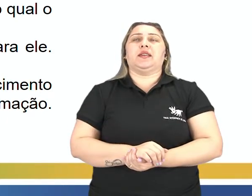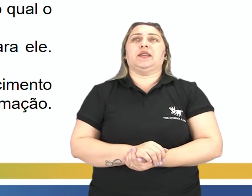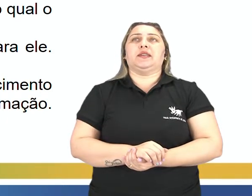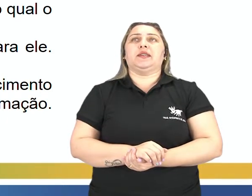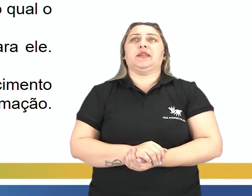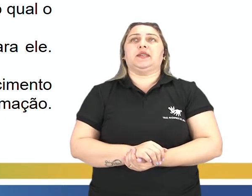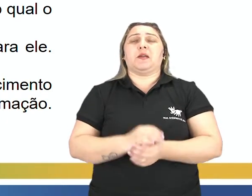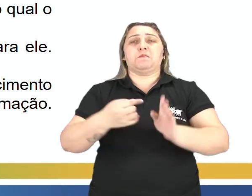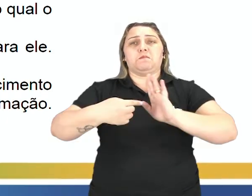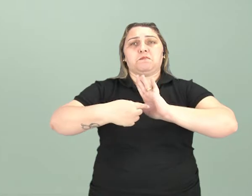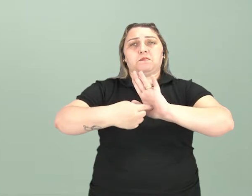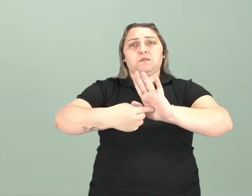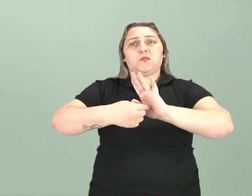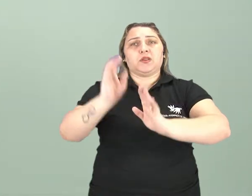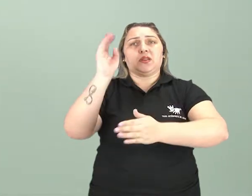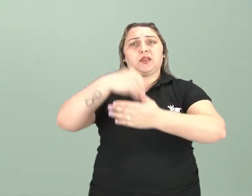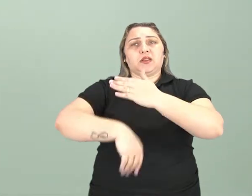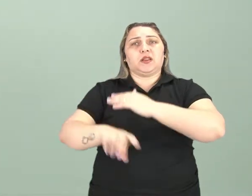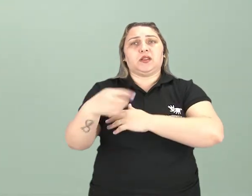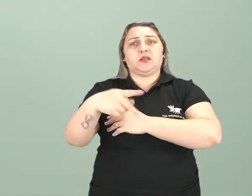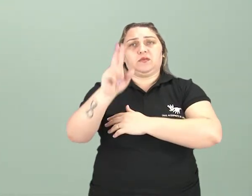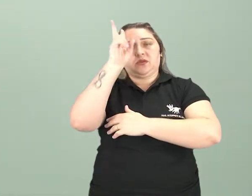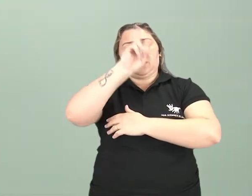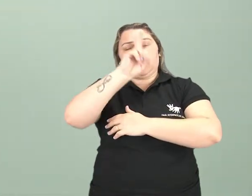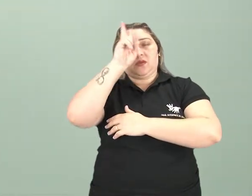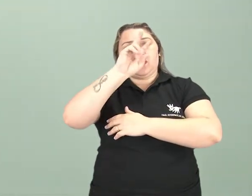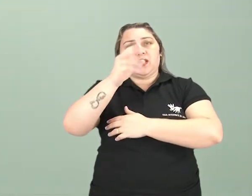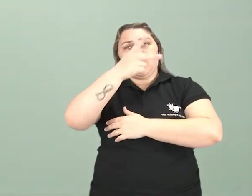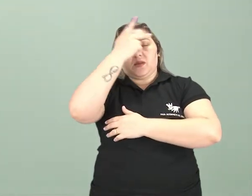primeiro momento, você vai